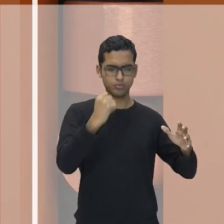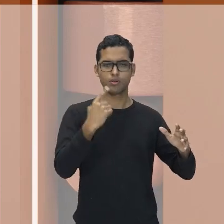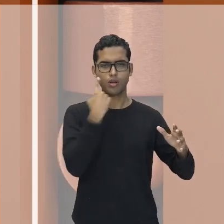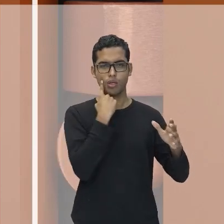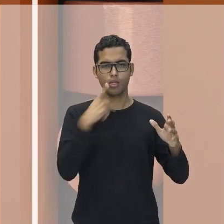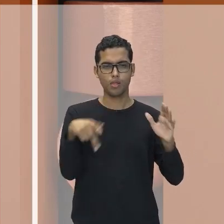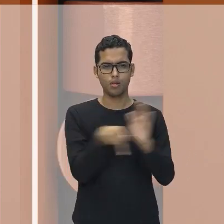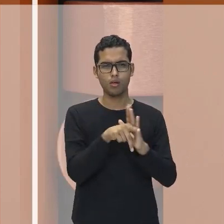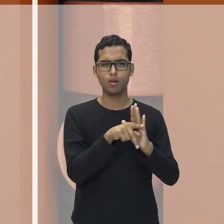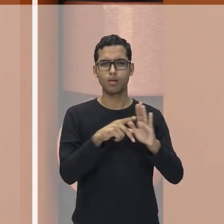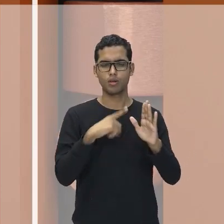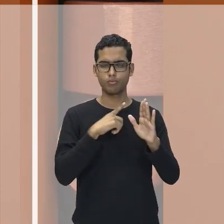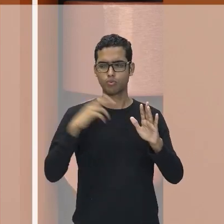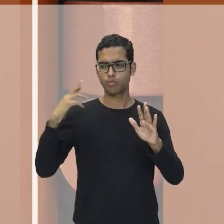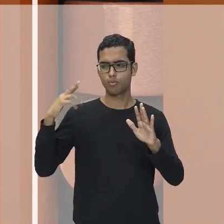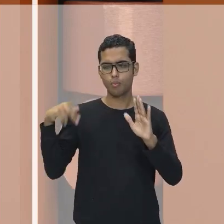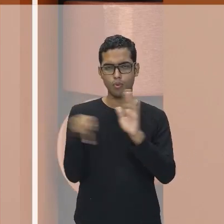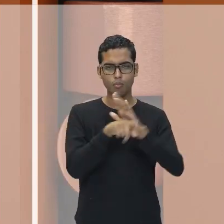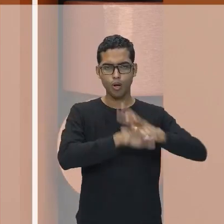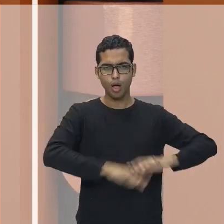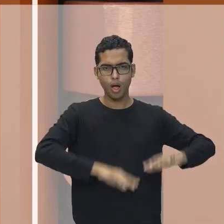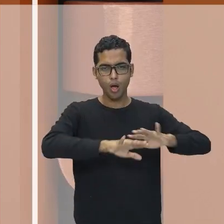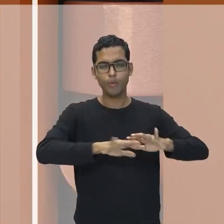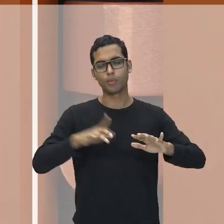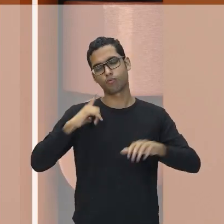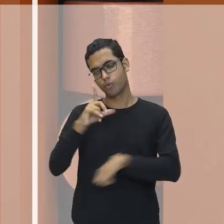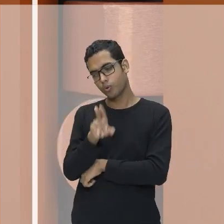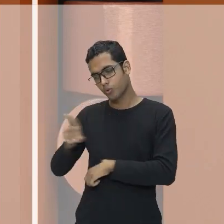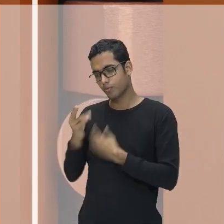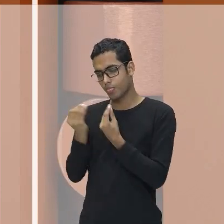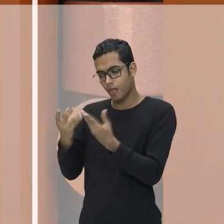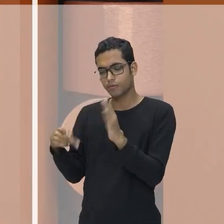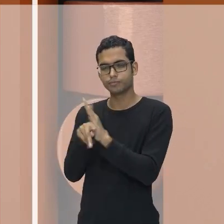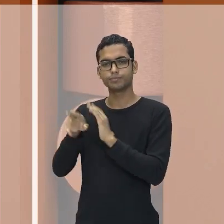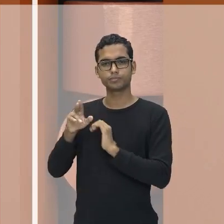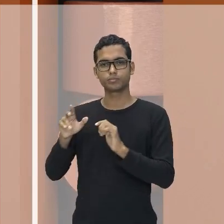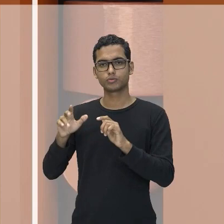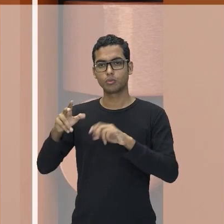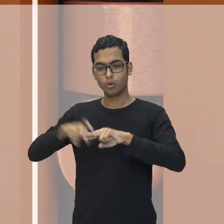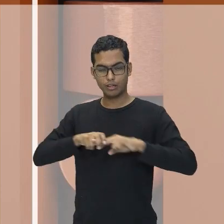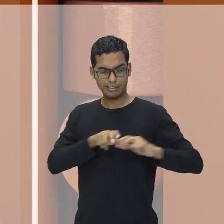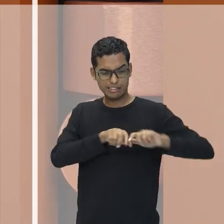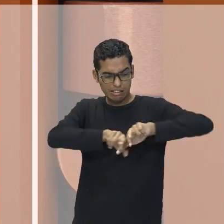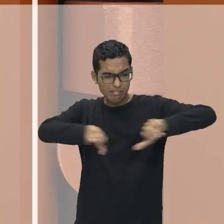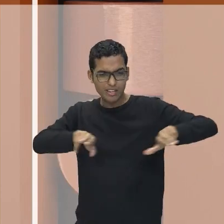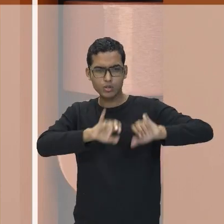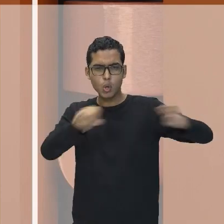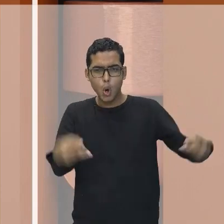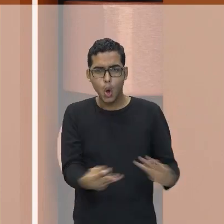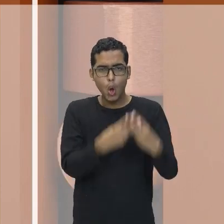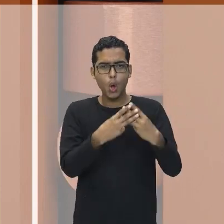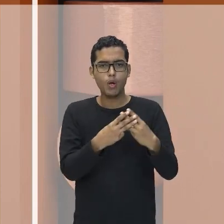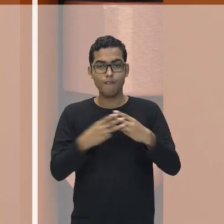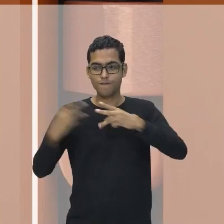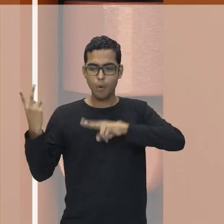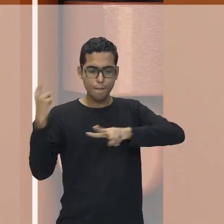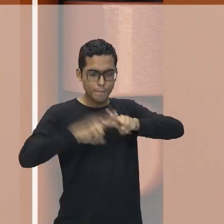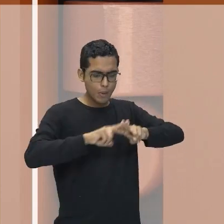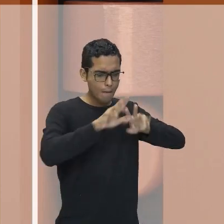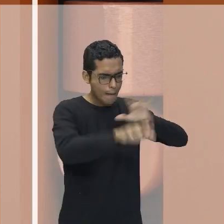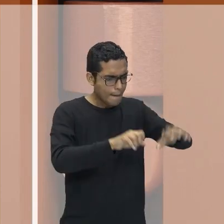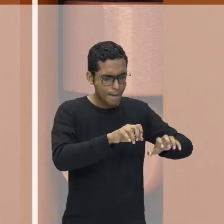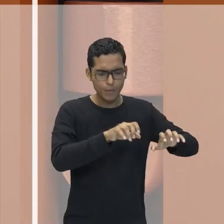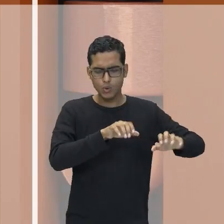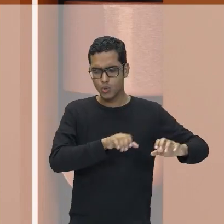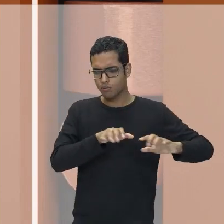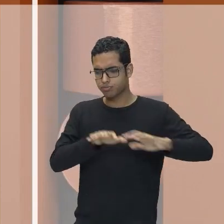massacre de milhões de nazistas nos campos de concentração e de extermínio. O que era isso, gente? Os judeus, naquele momento,